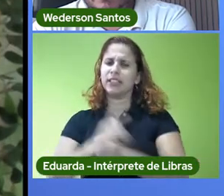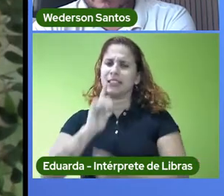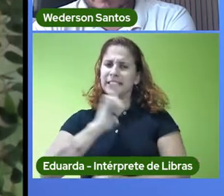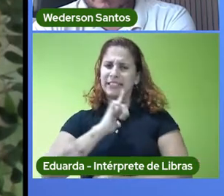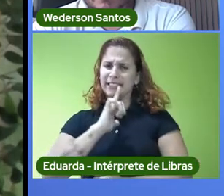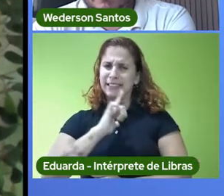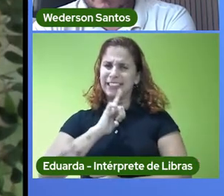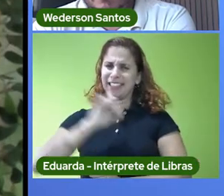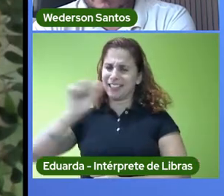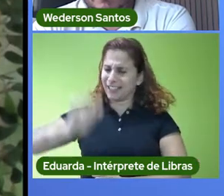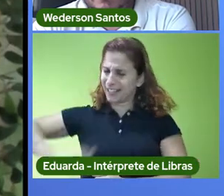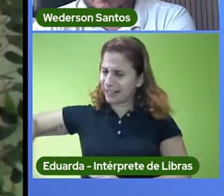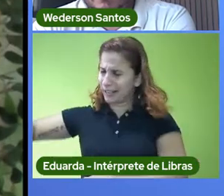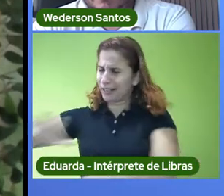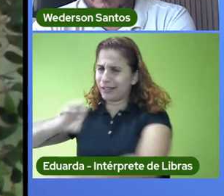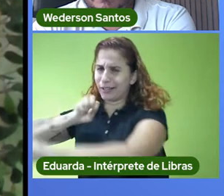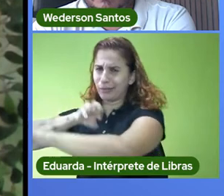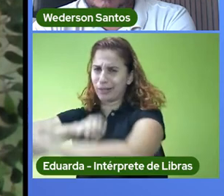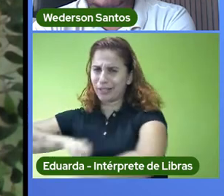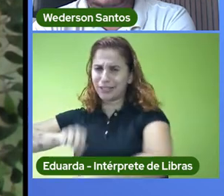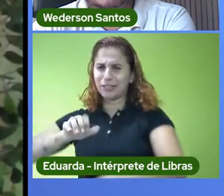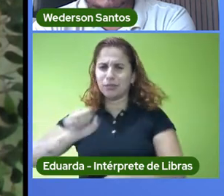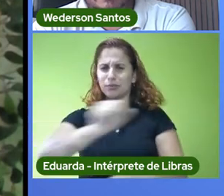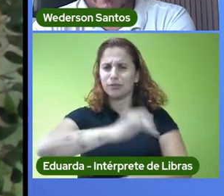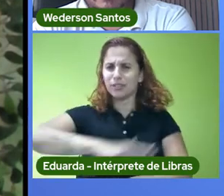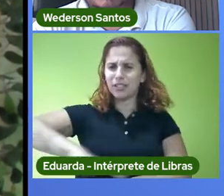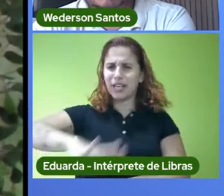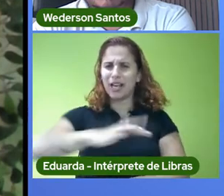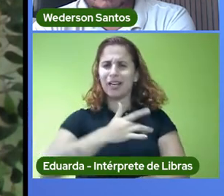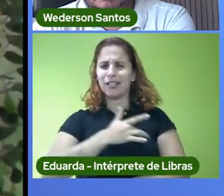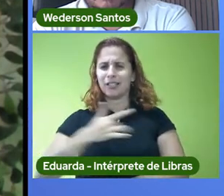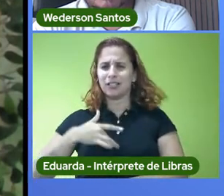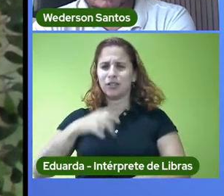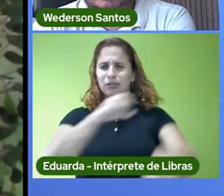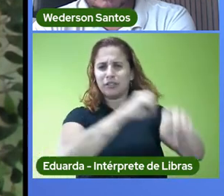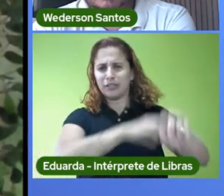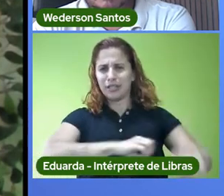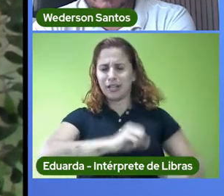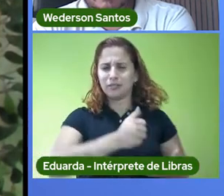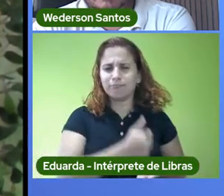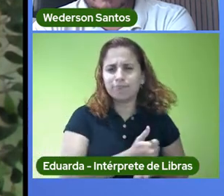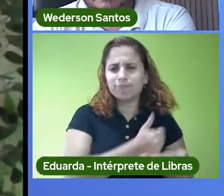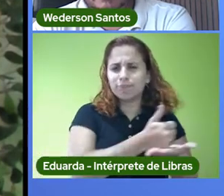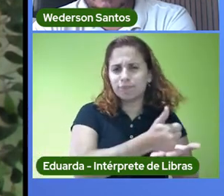assistência, na área da saúde, mas também se colocando